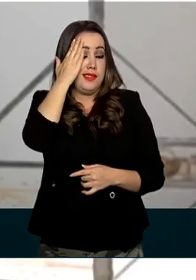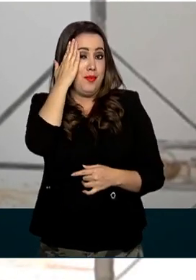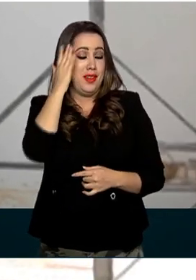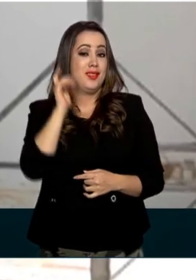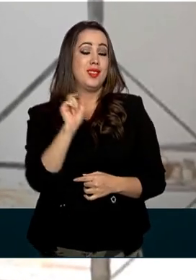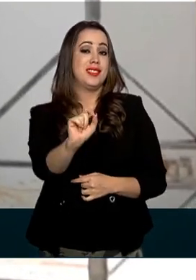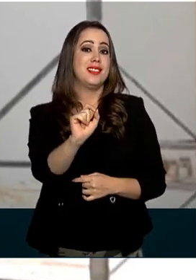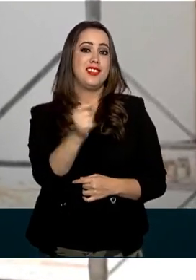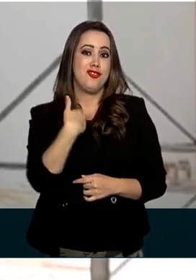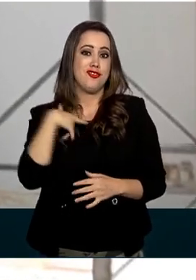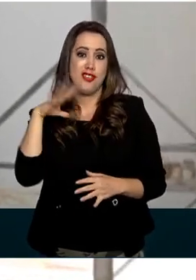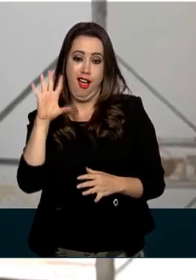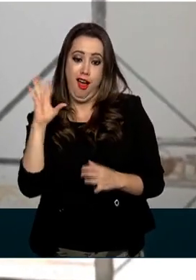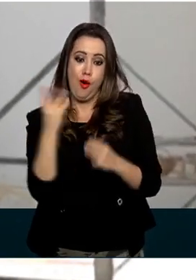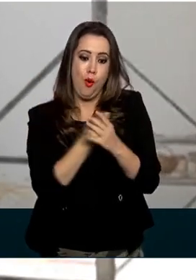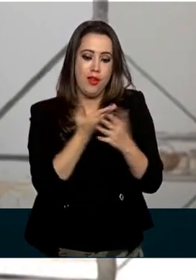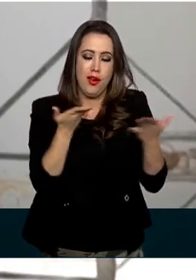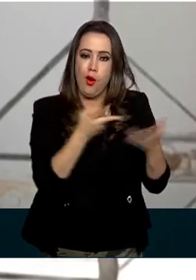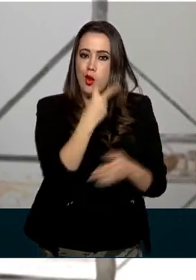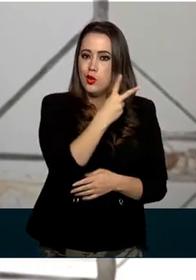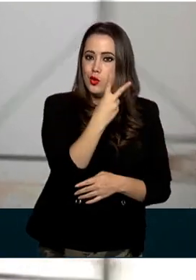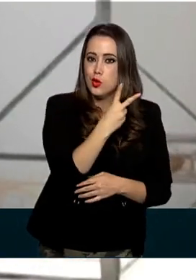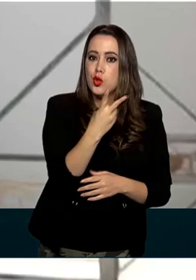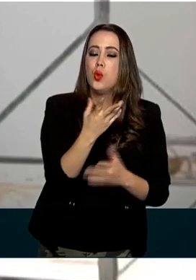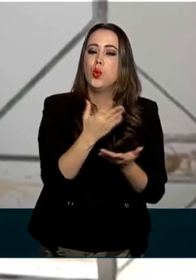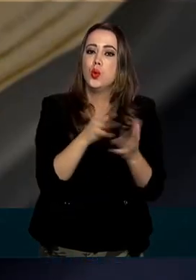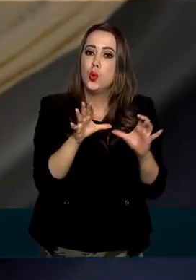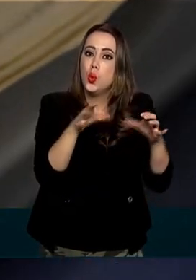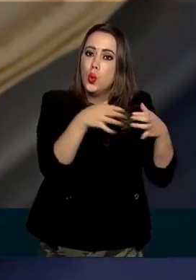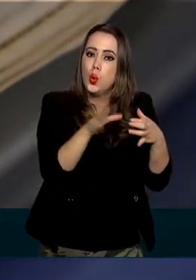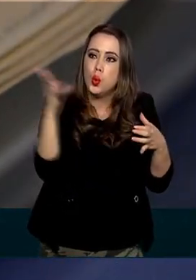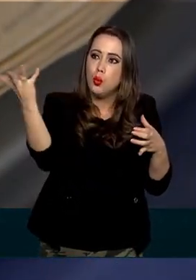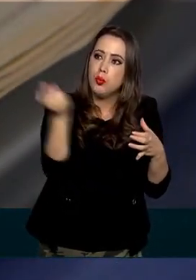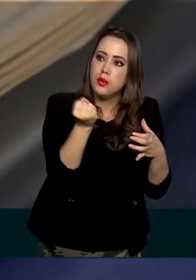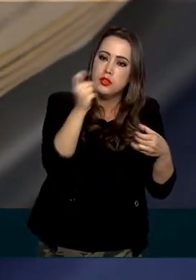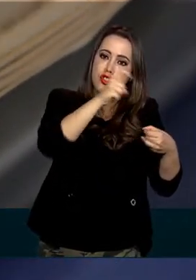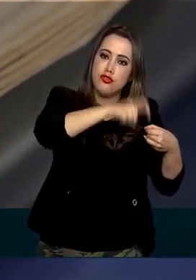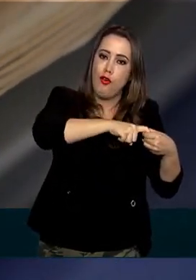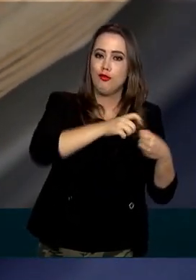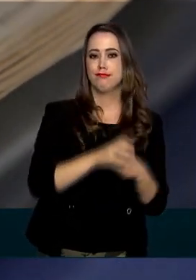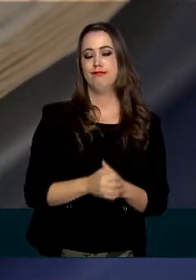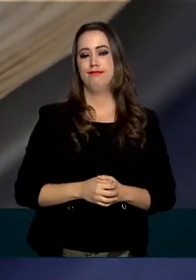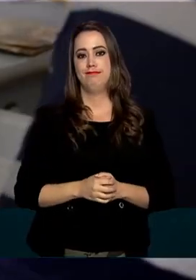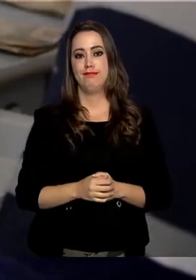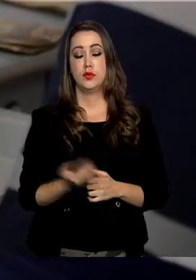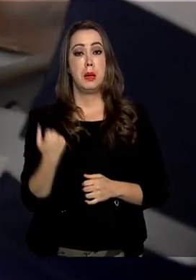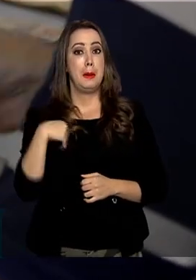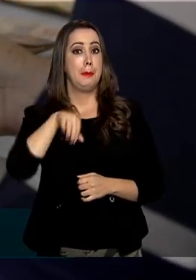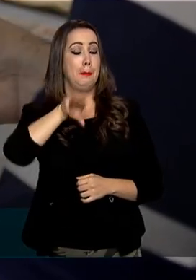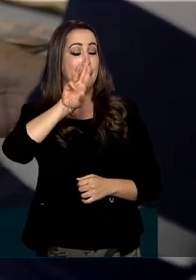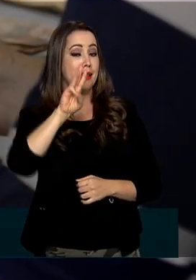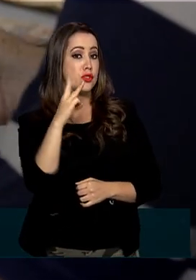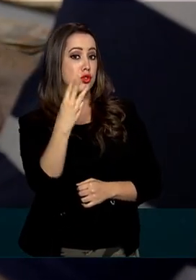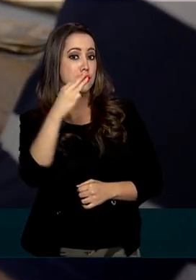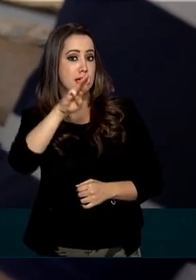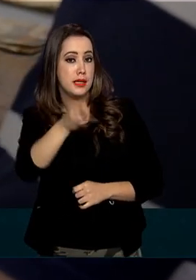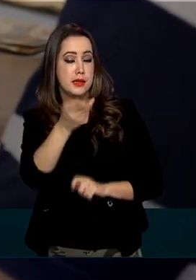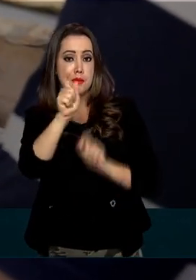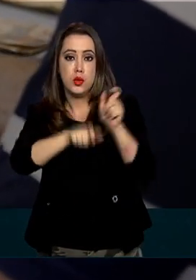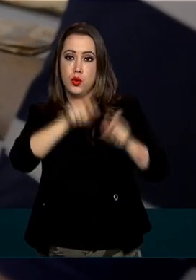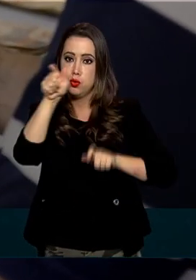fui incluída nesse segundo lote para recebimento. Nesse segundo lote, mais de 3 milhões de